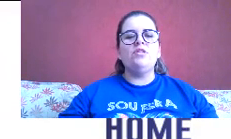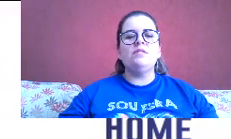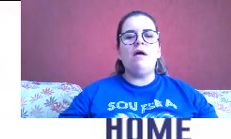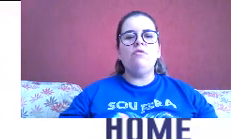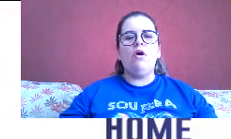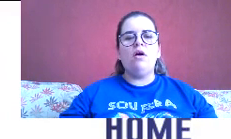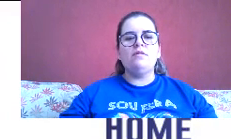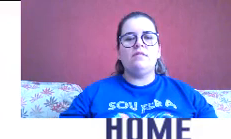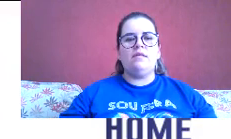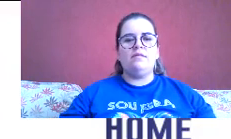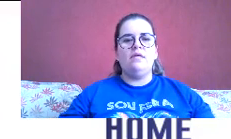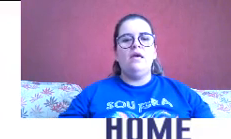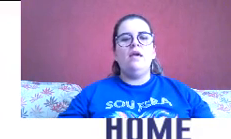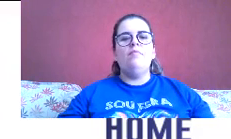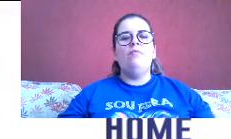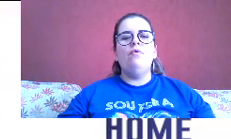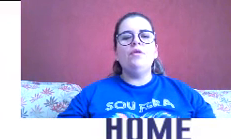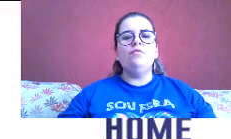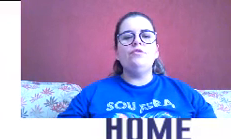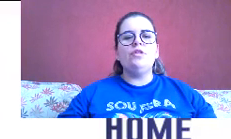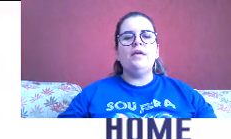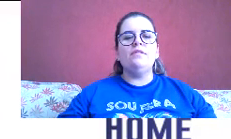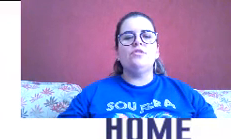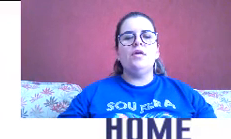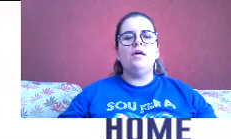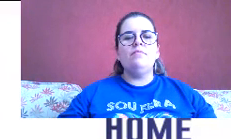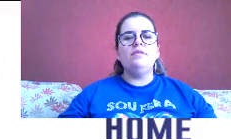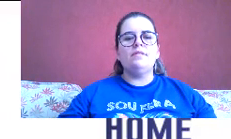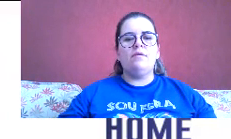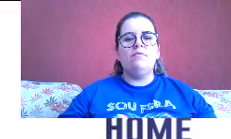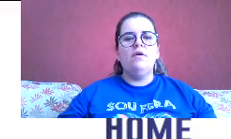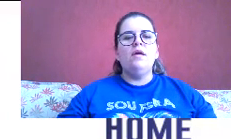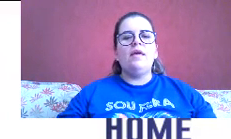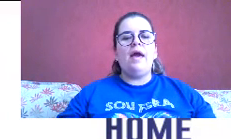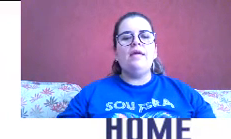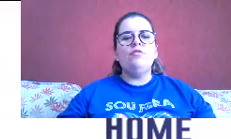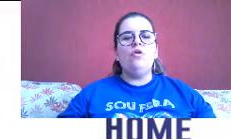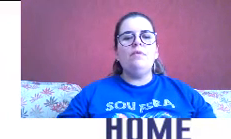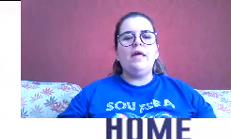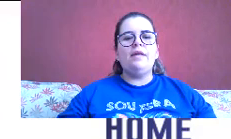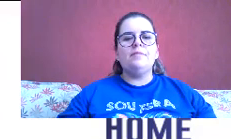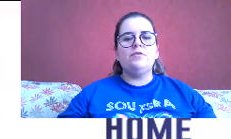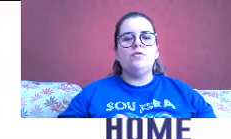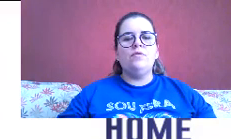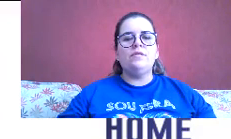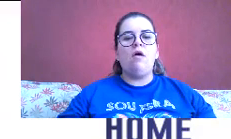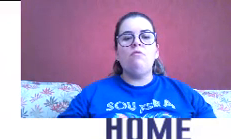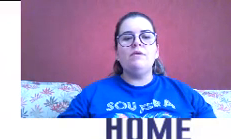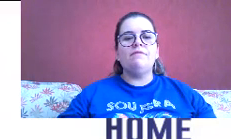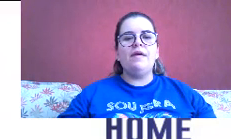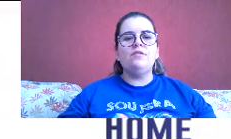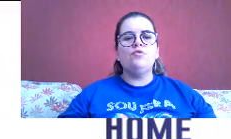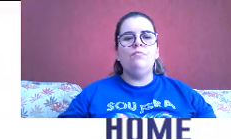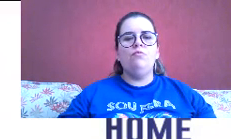personagens maldosas e muito cheias de ambição querem dominar as pessoas